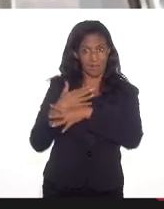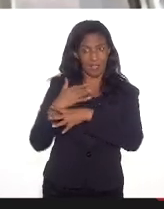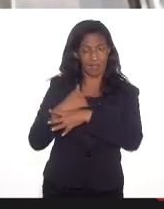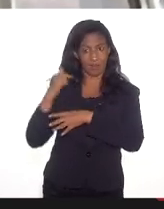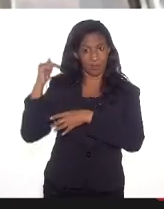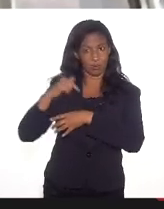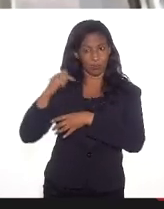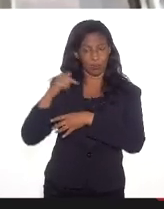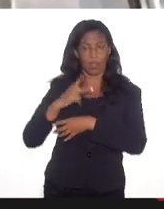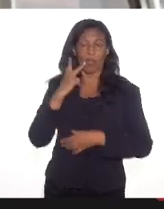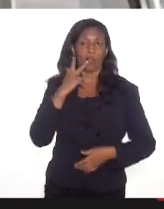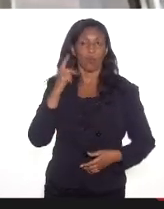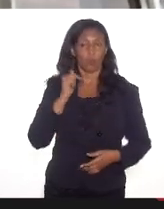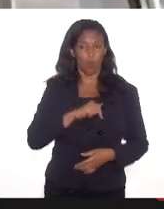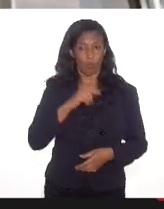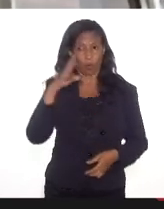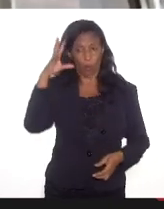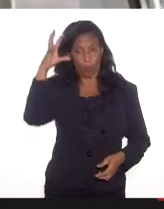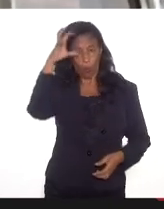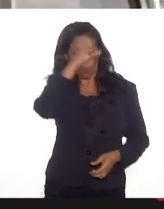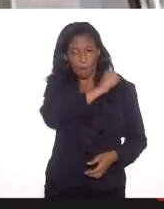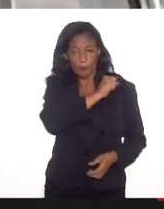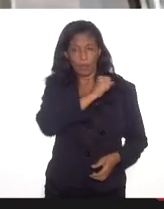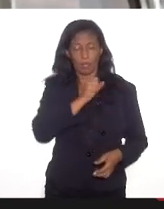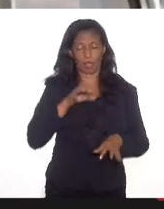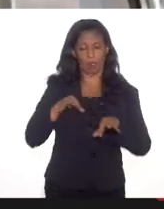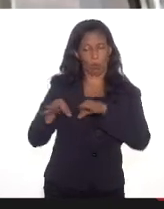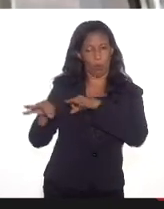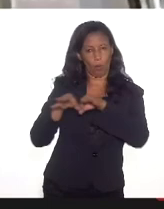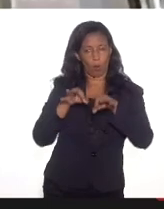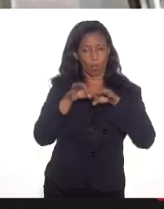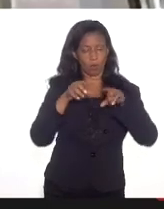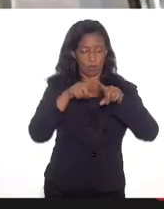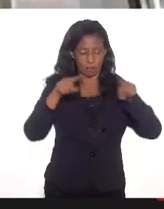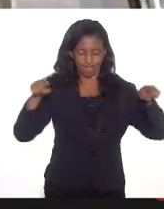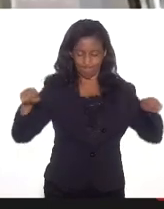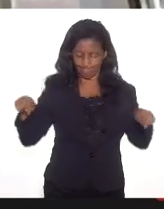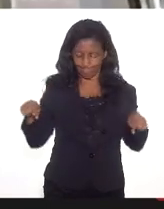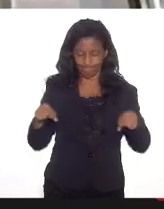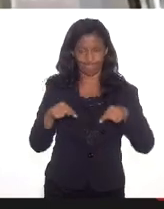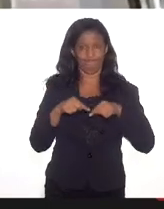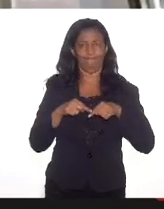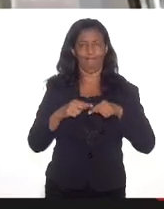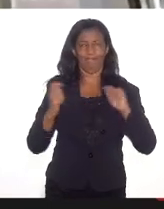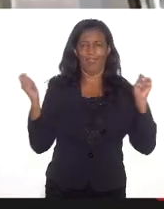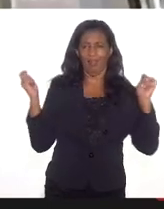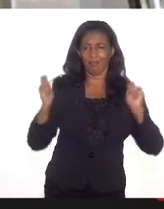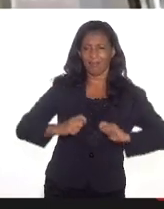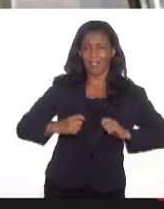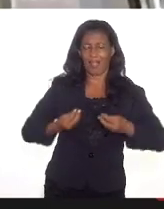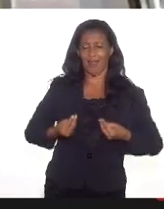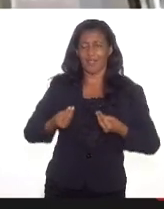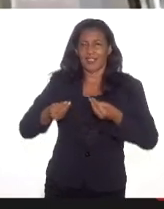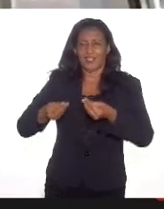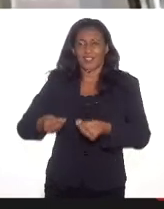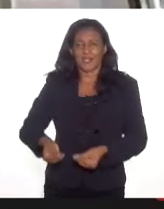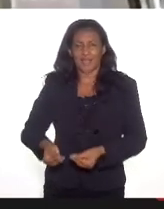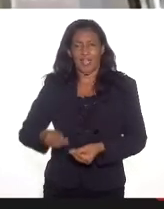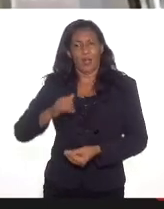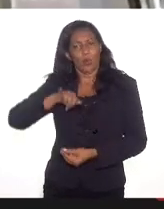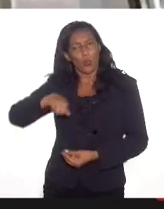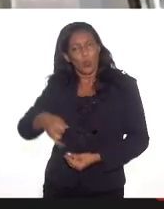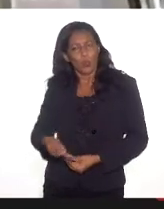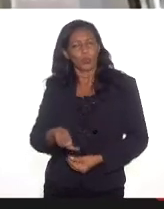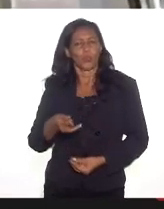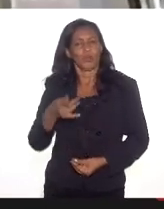a possibilidade de compreender a organização espacial e de capacidade de oferecer infraestrutura